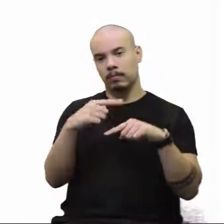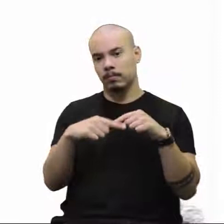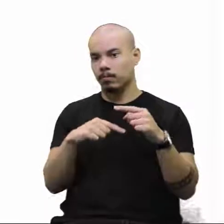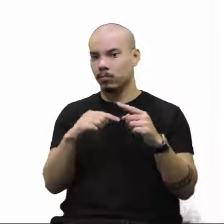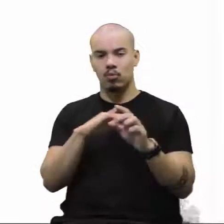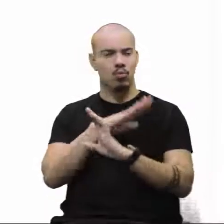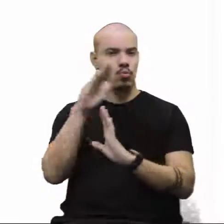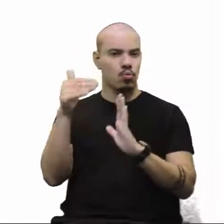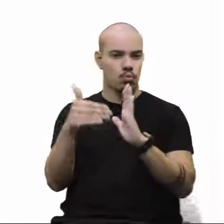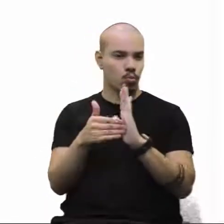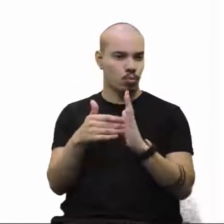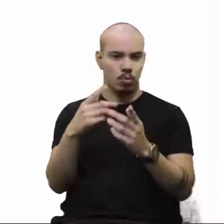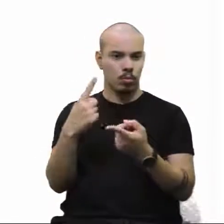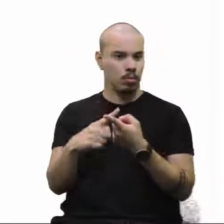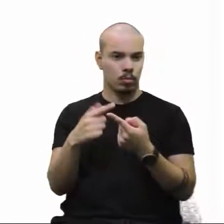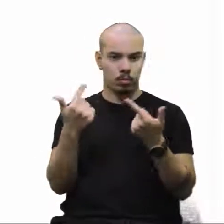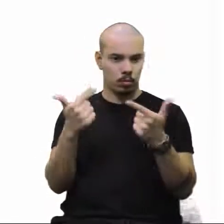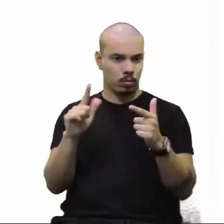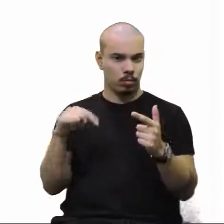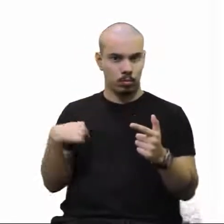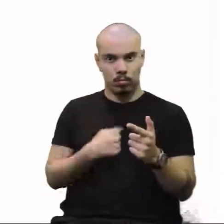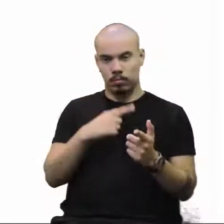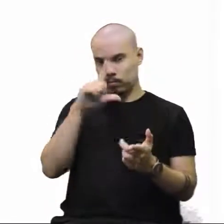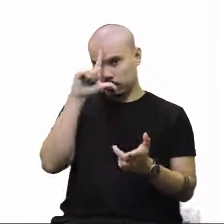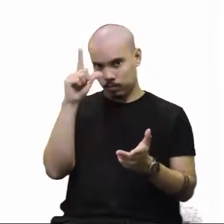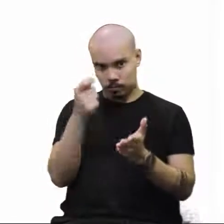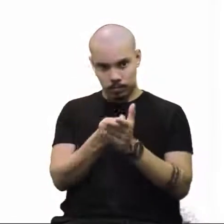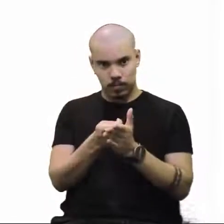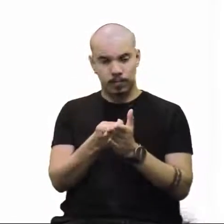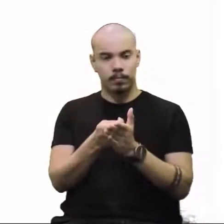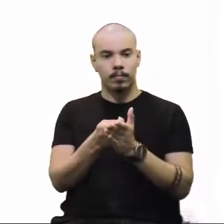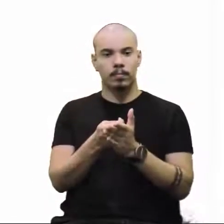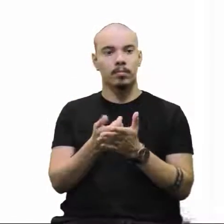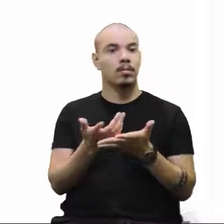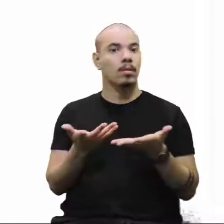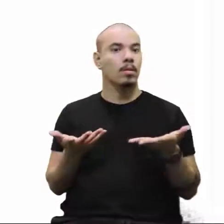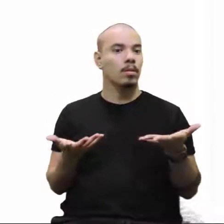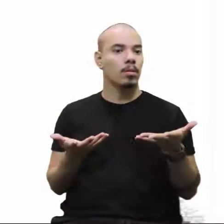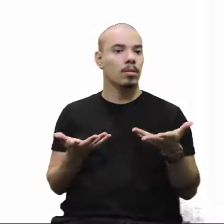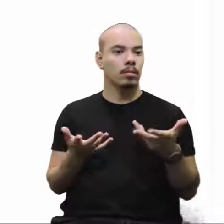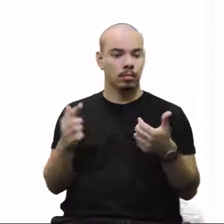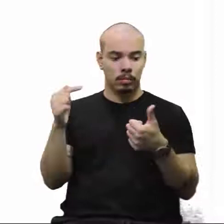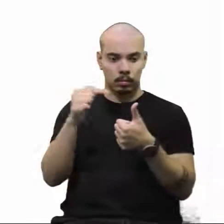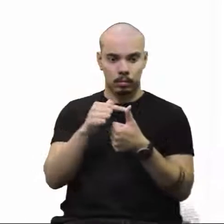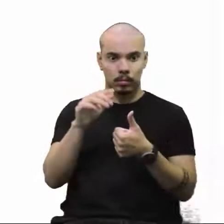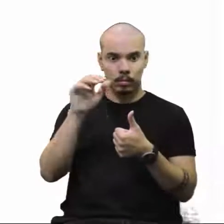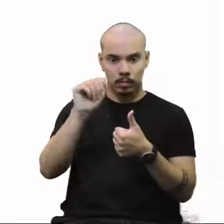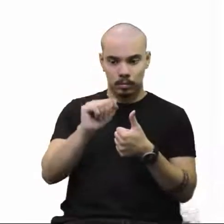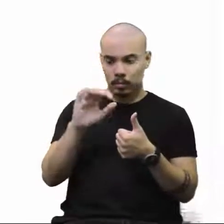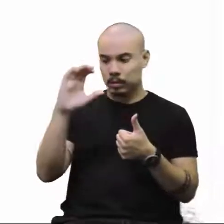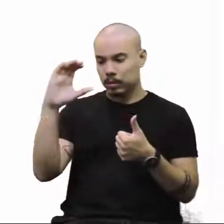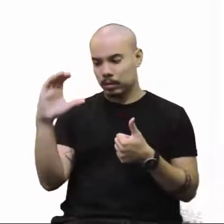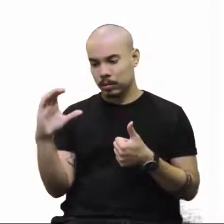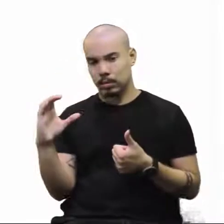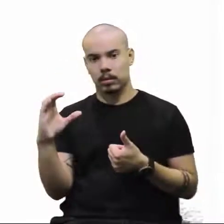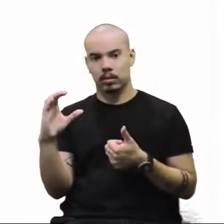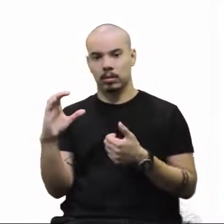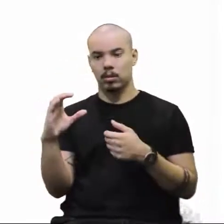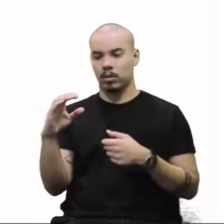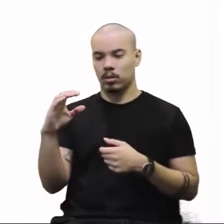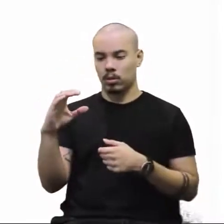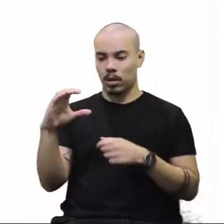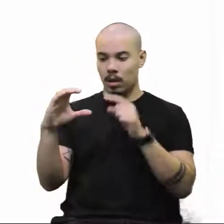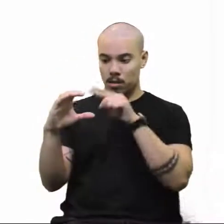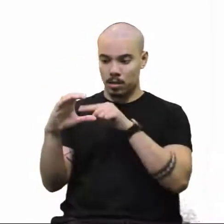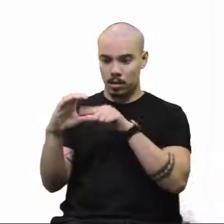tem ainda, nós que vamos decidir. Vai ser no sentido horário, se C for polo norte e a corrente fluir